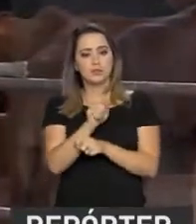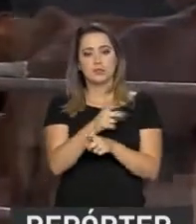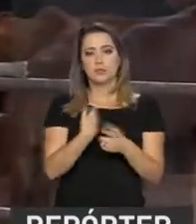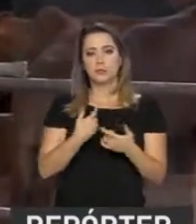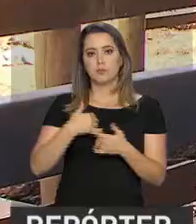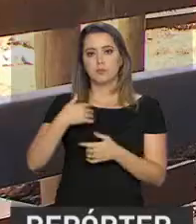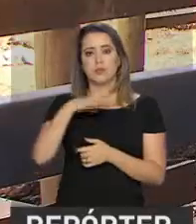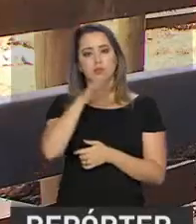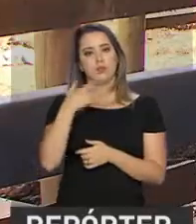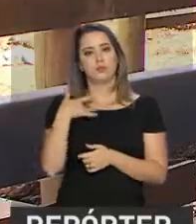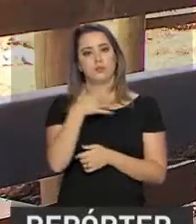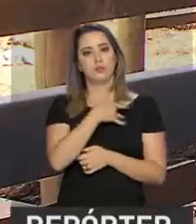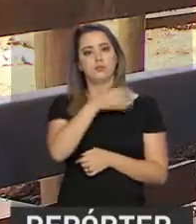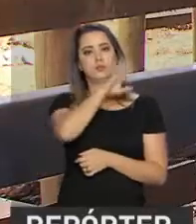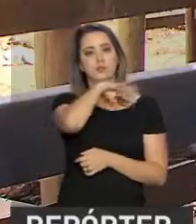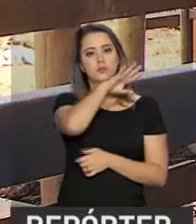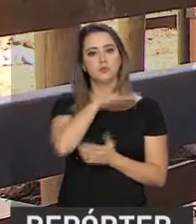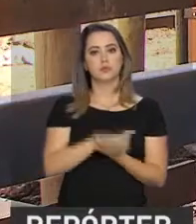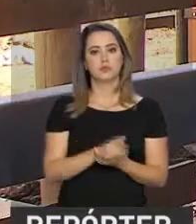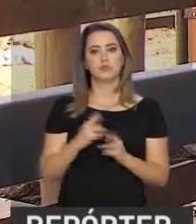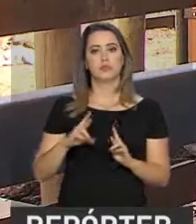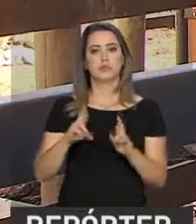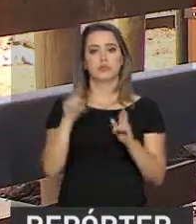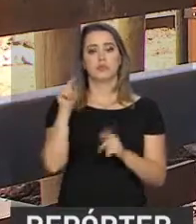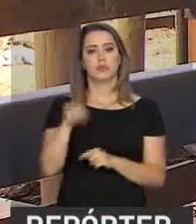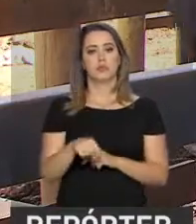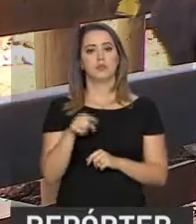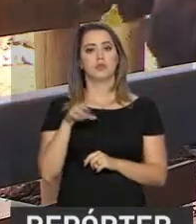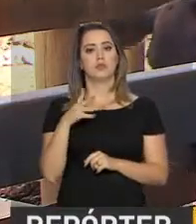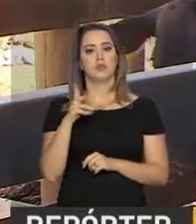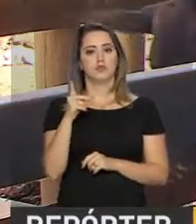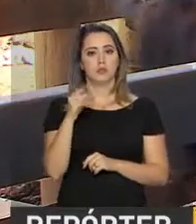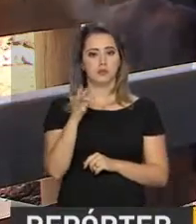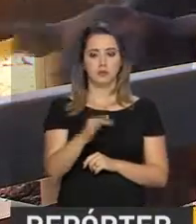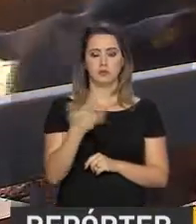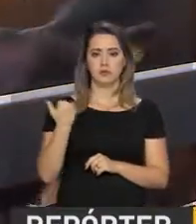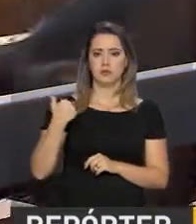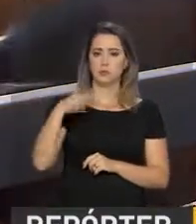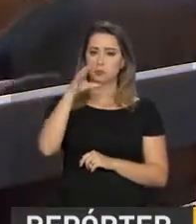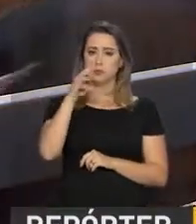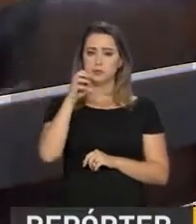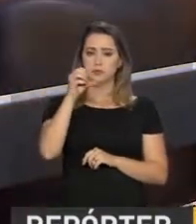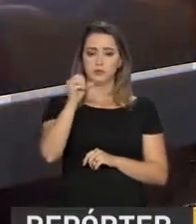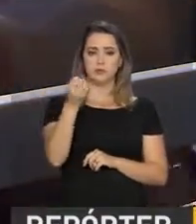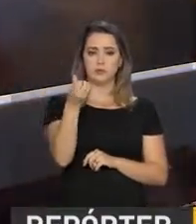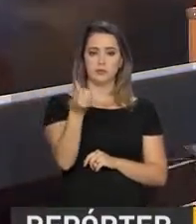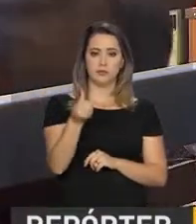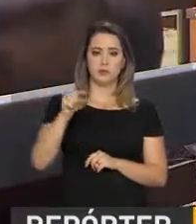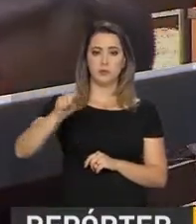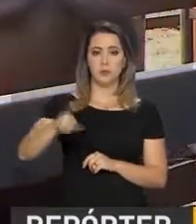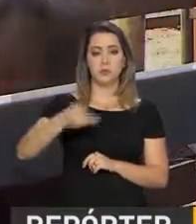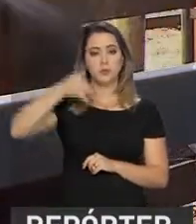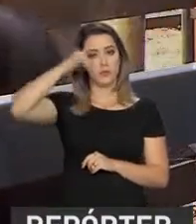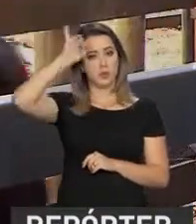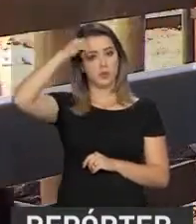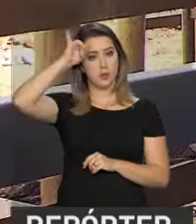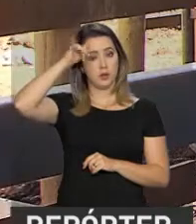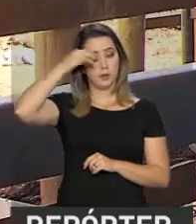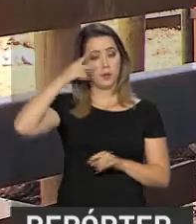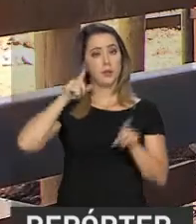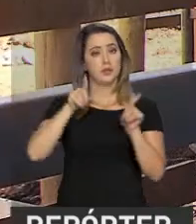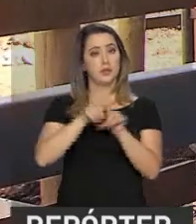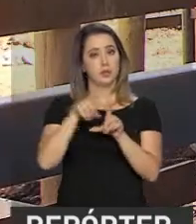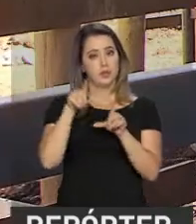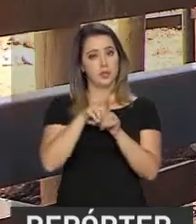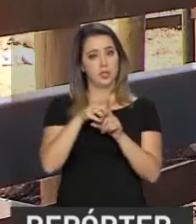na saúde animal. A expectativa é que só aqui no Distrito Federal, mais de 96 mil bovinos e búfalos